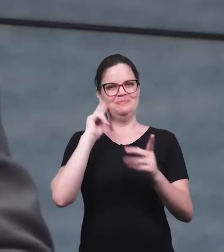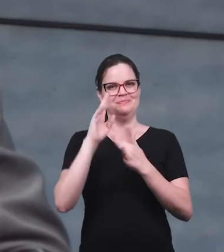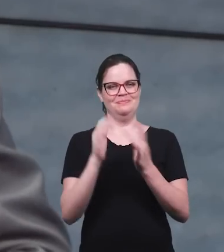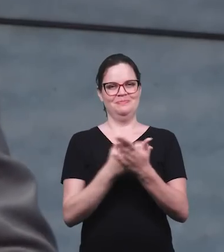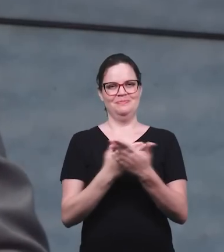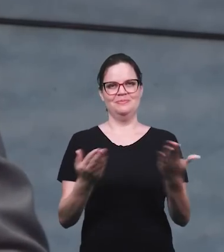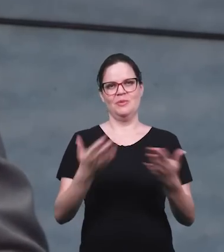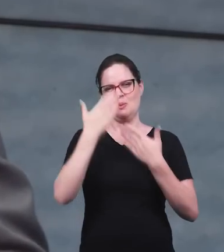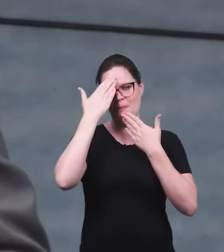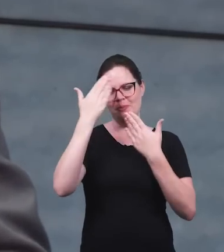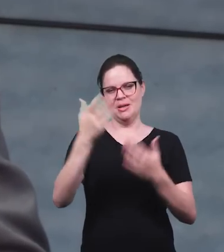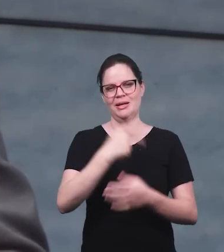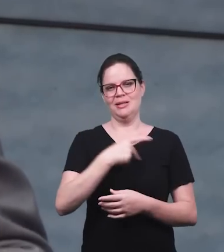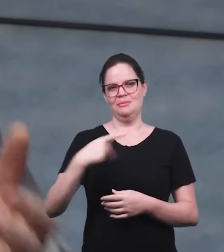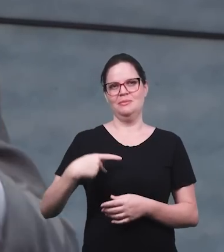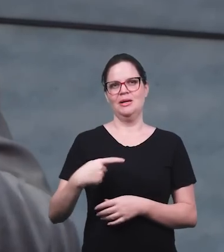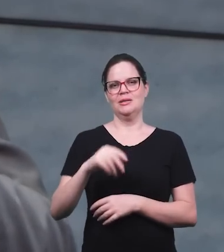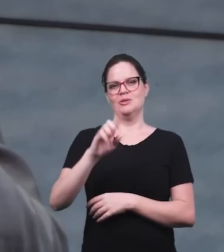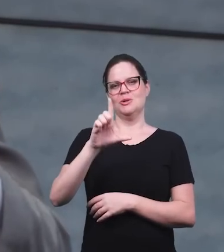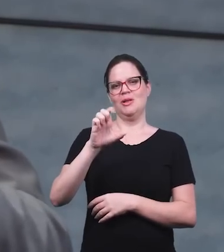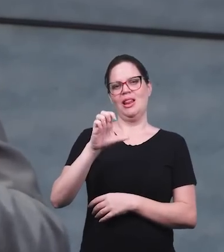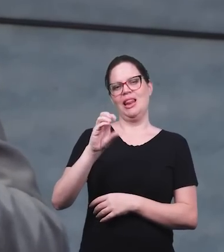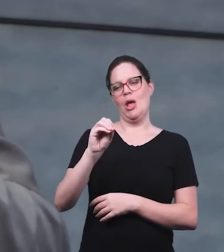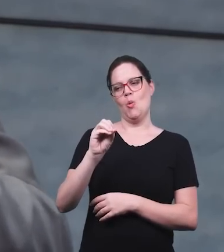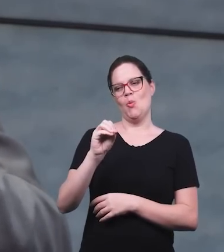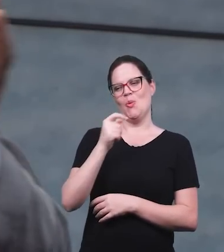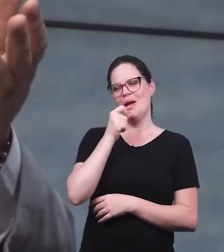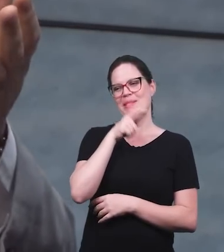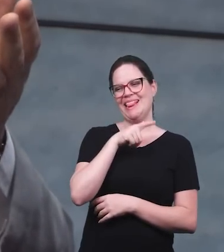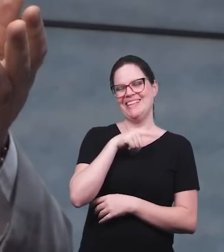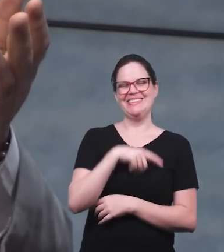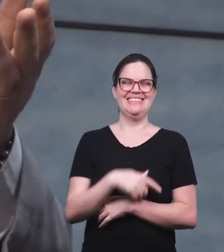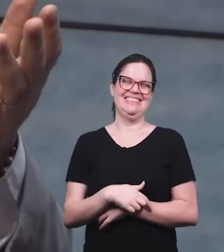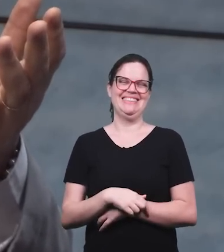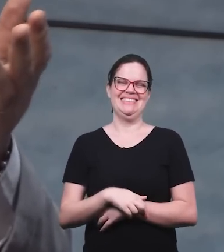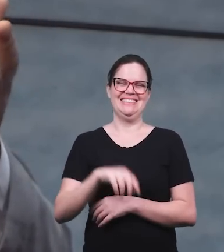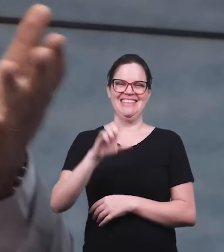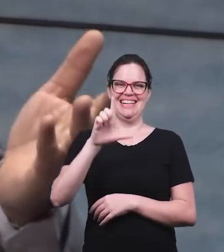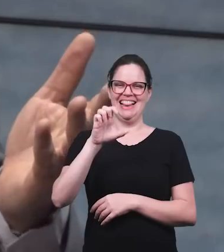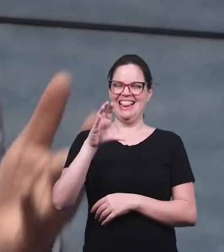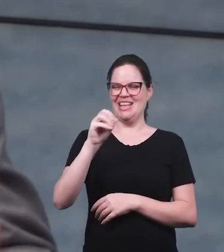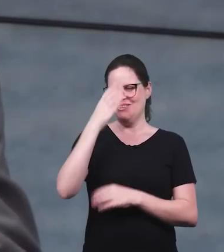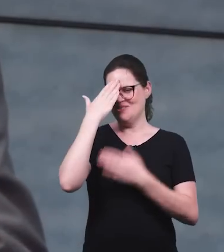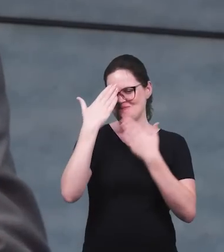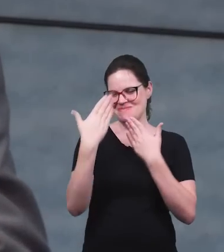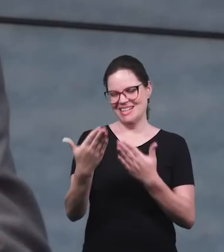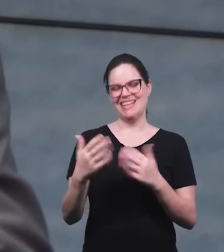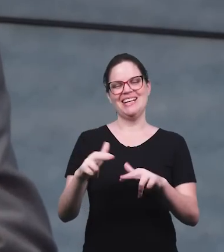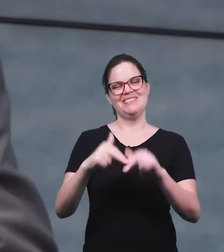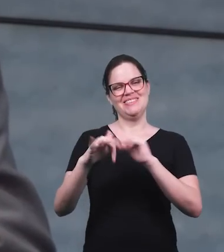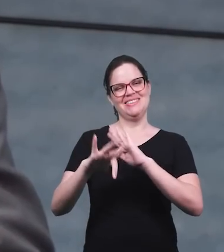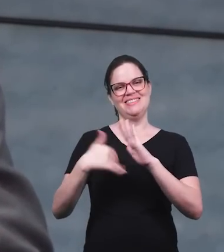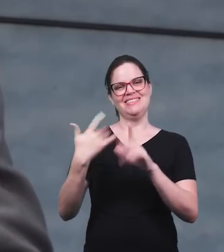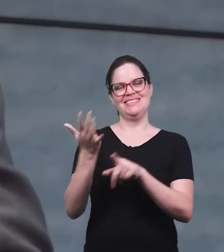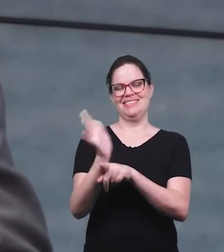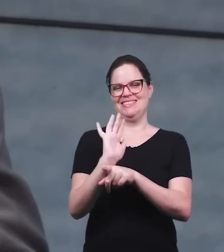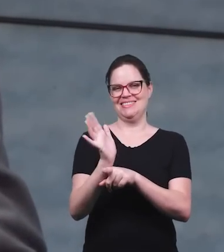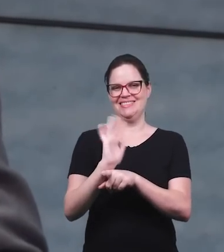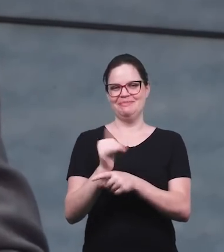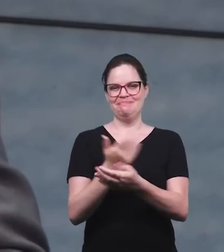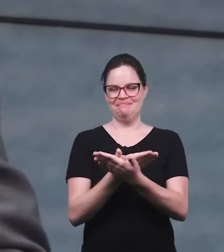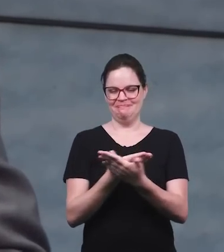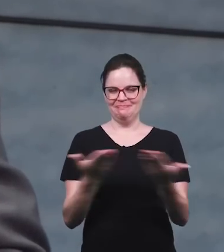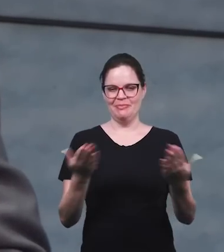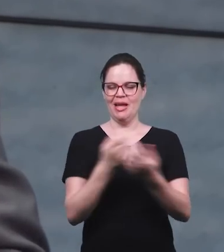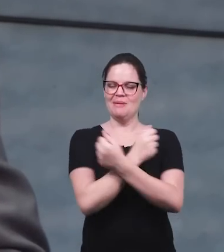Obrigado, pastor Leonardo. Aqui a gente chama carinhosamente de Léo, né? É o nosso Léo. É o nosso Léo. Obrigado, Léo, por sua participação,